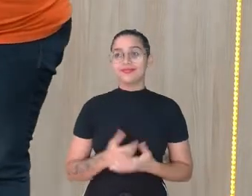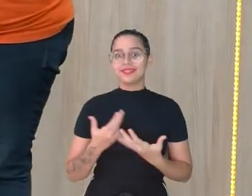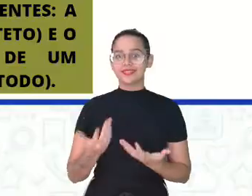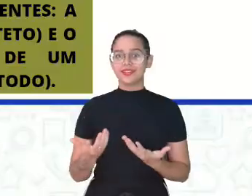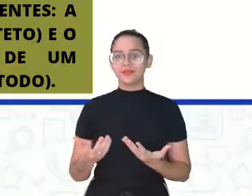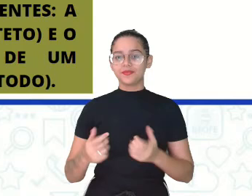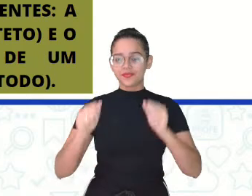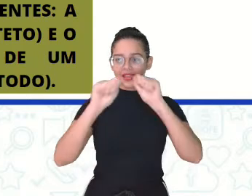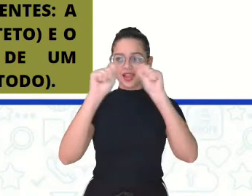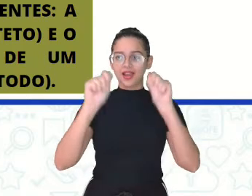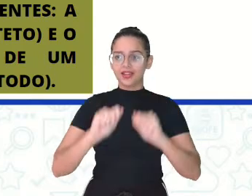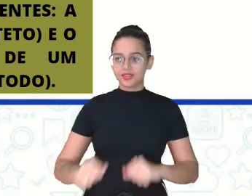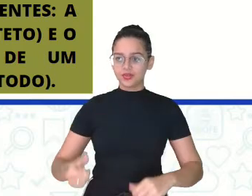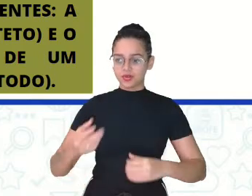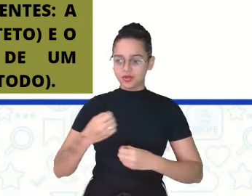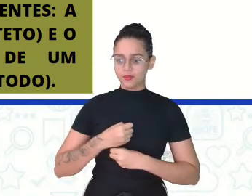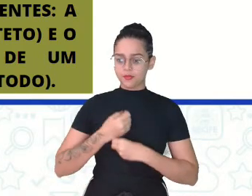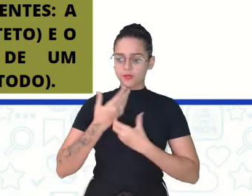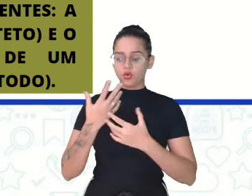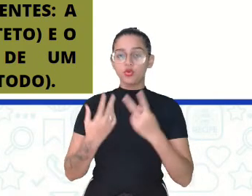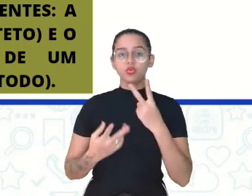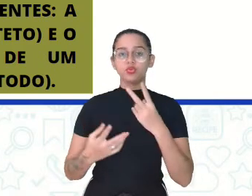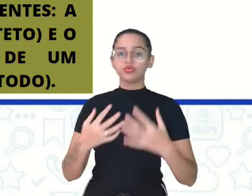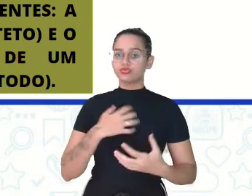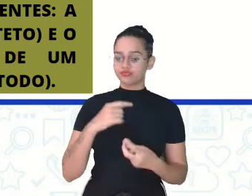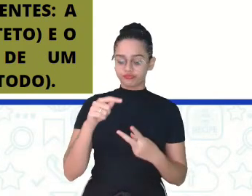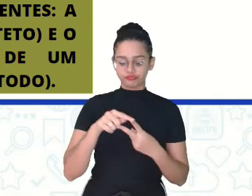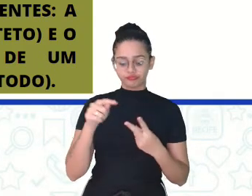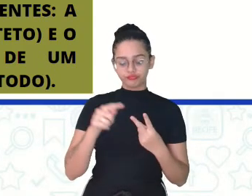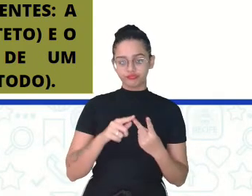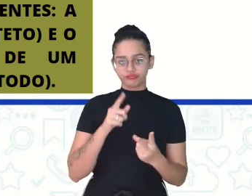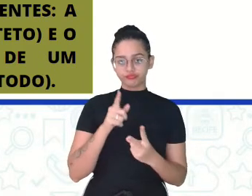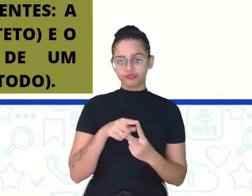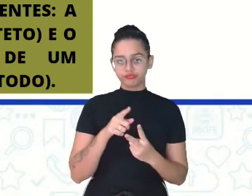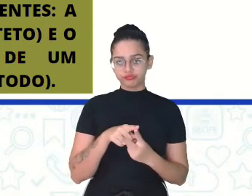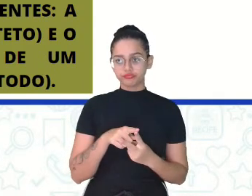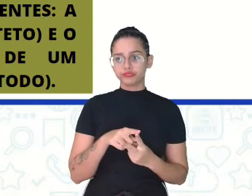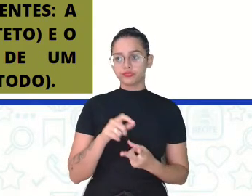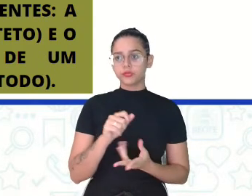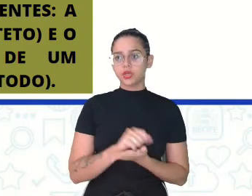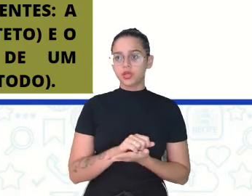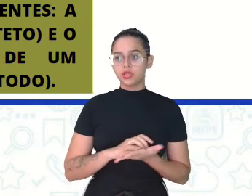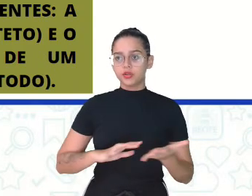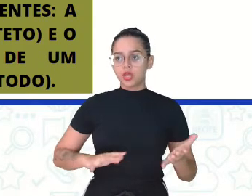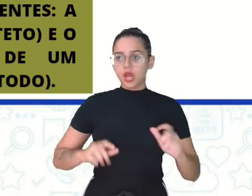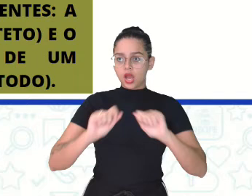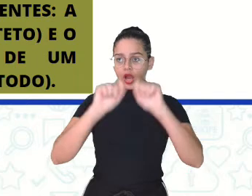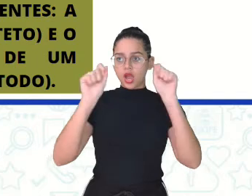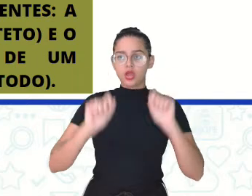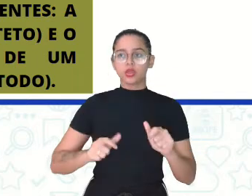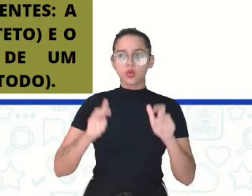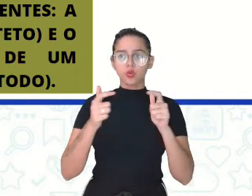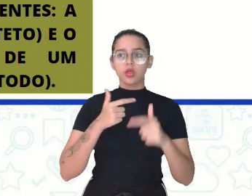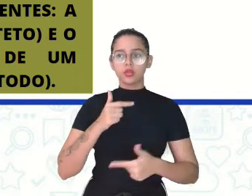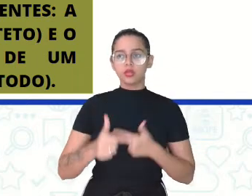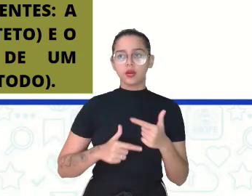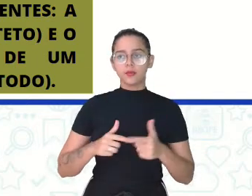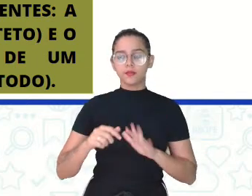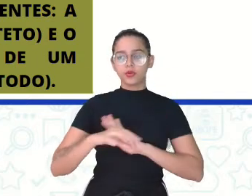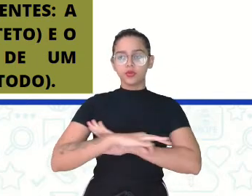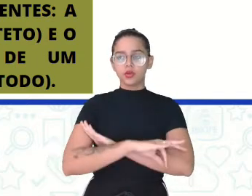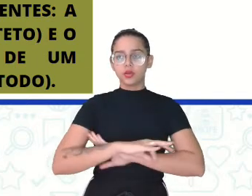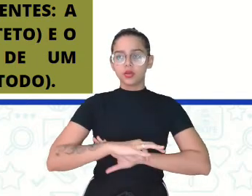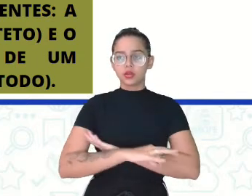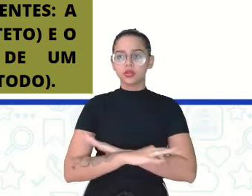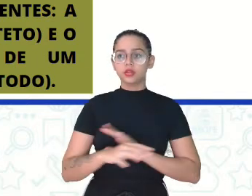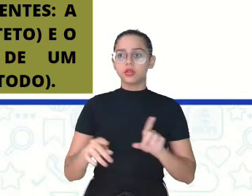Bom, a arquitetura se manifesta de dois modos diferentes. A atividade, né, a arte, o campo de trabalho do arquiteto e